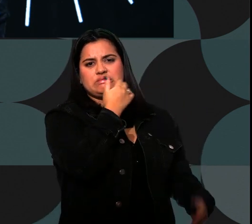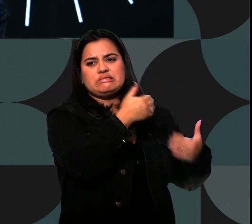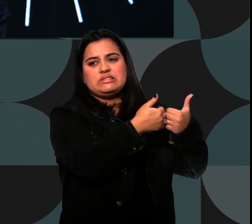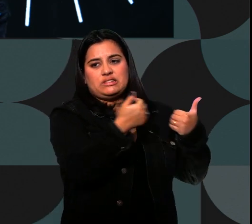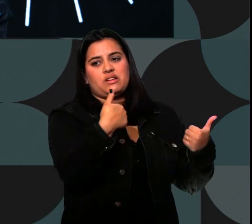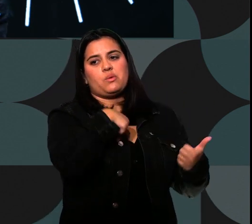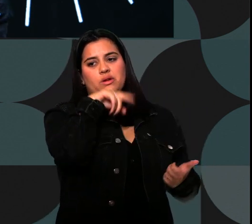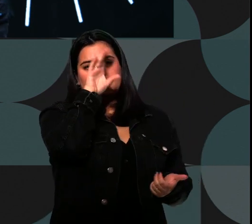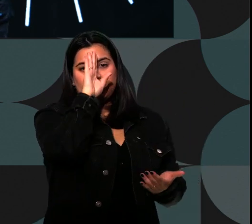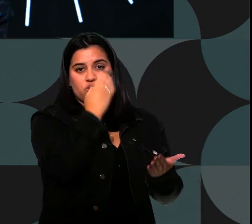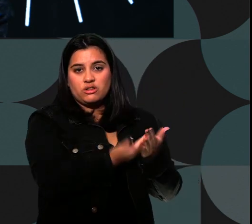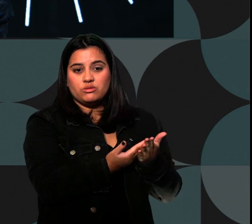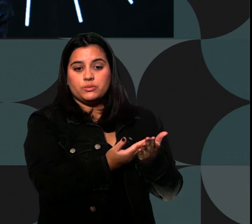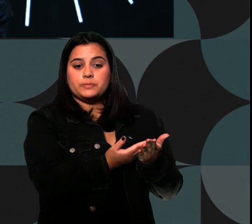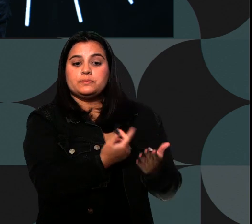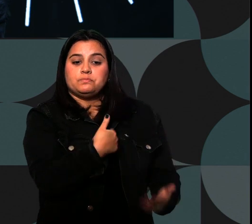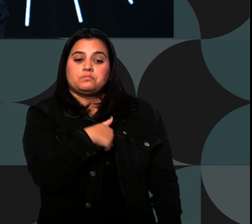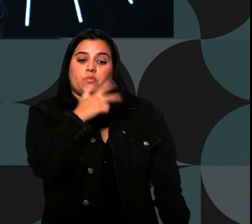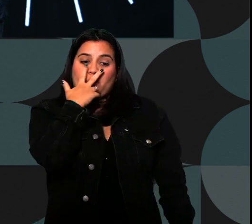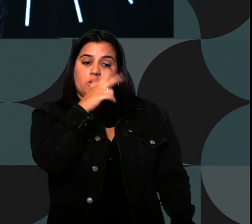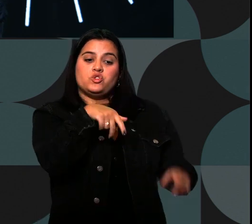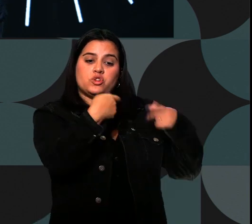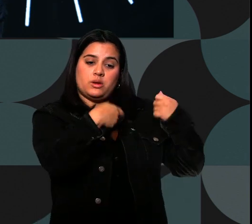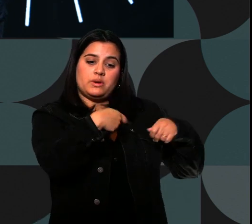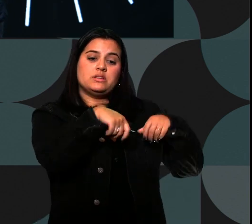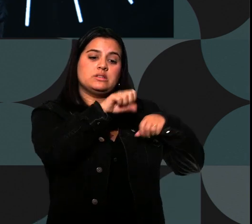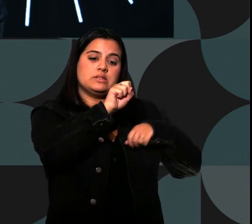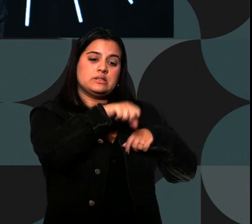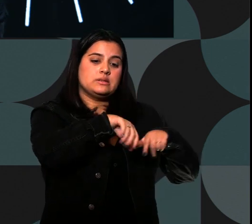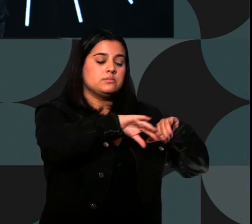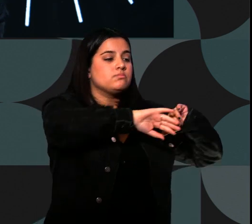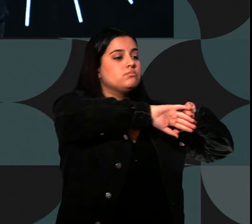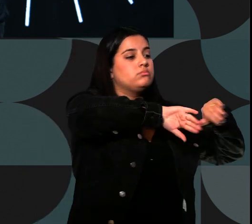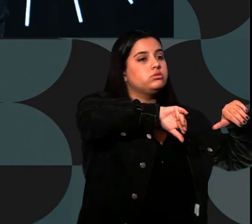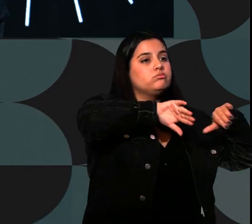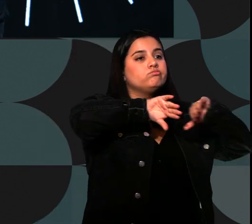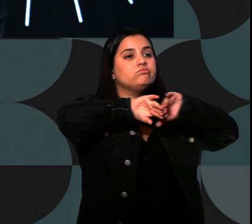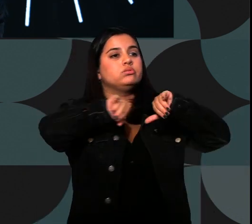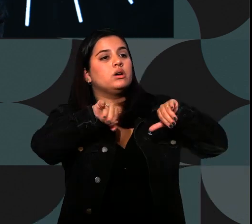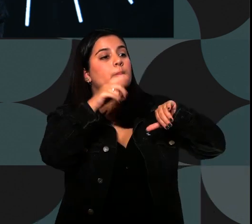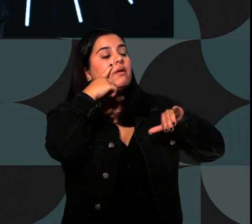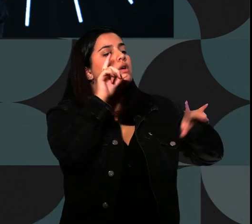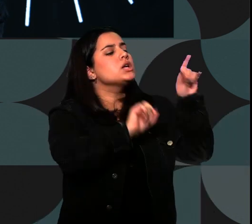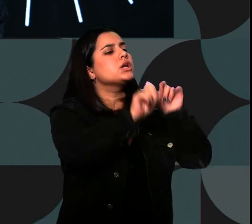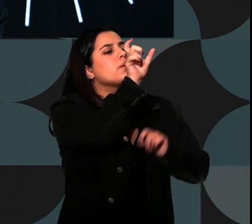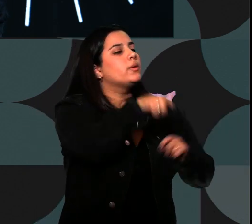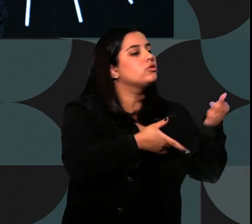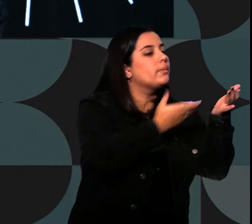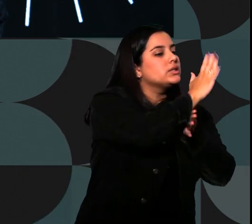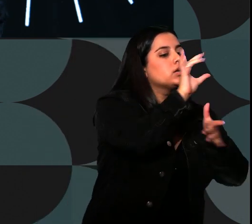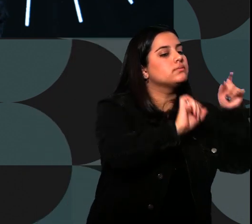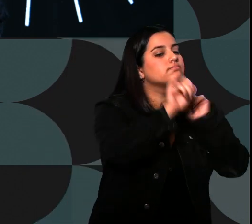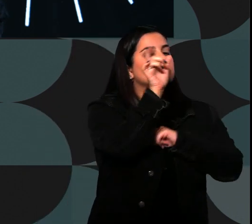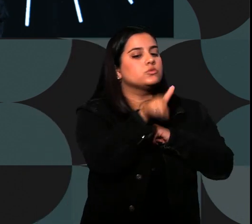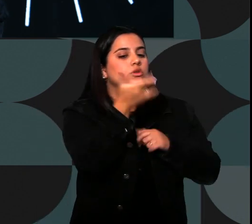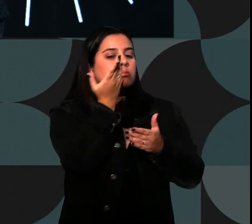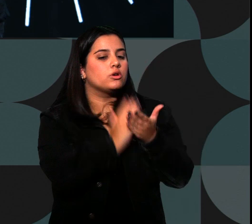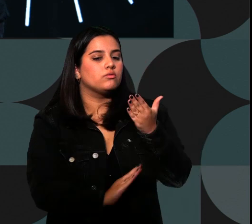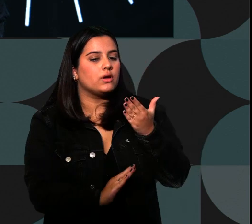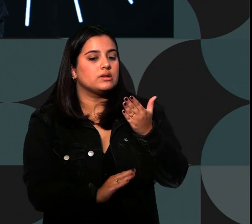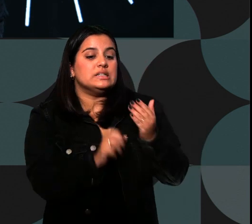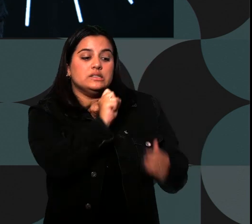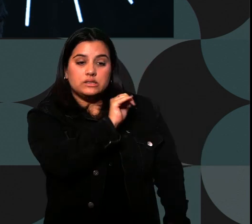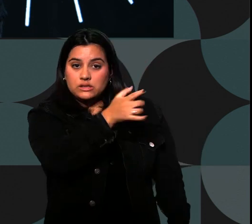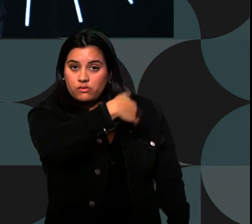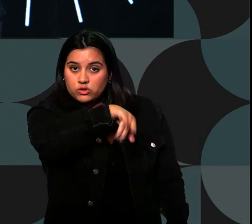creio. Suponho que seja necessário haver divisões entre vocês para que se reconheçam os que são aprovados. Quando vocês se